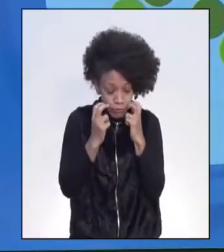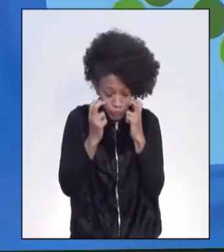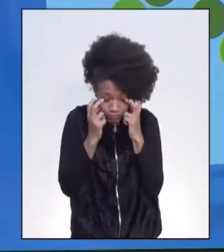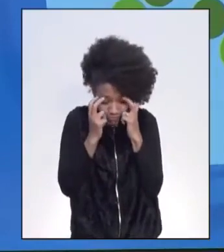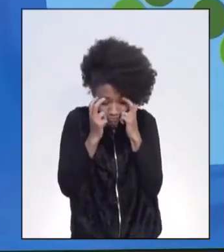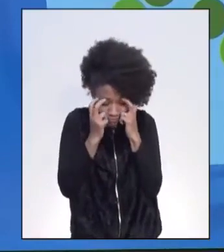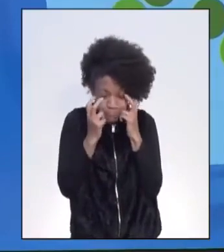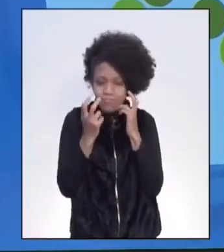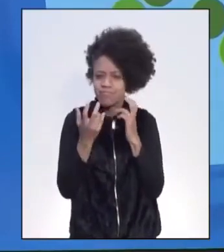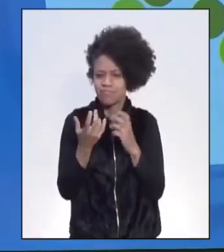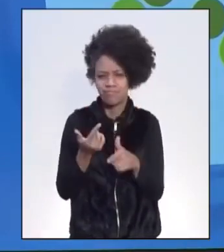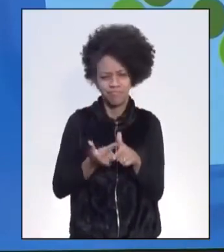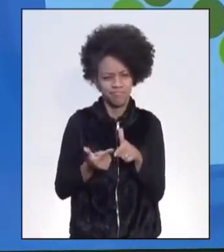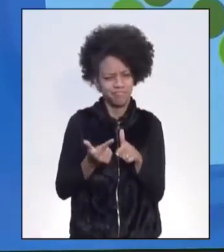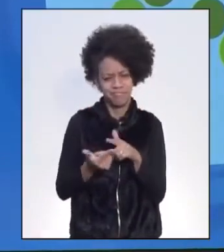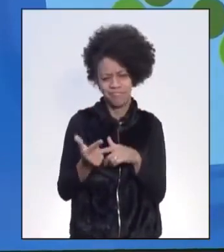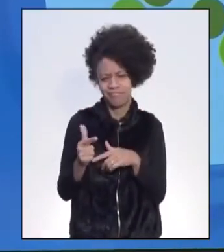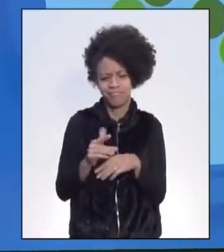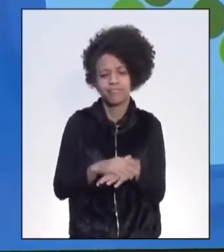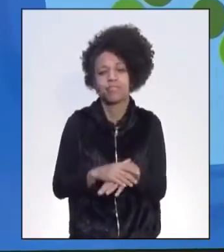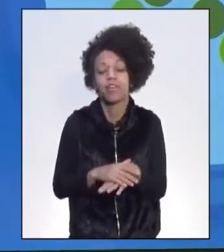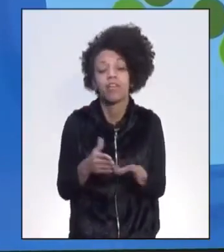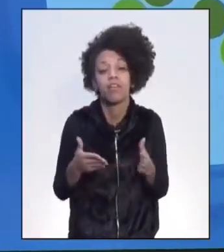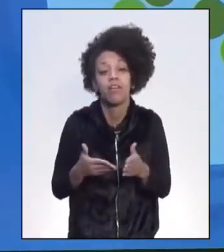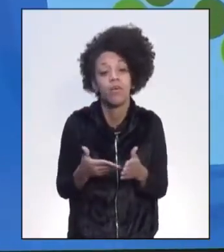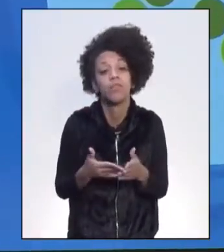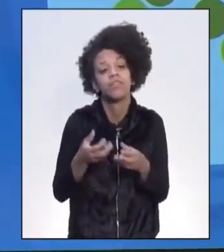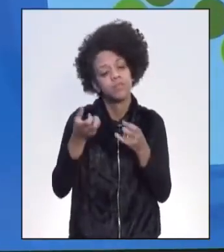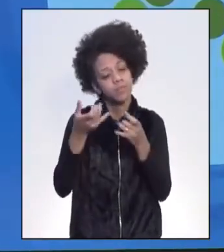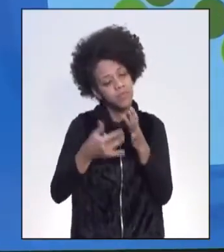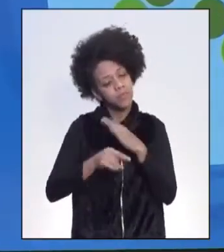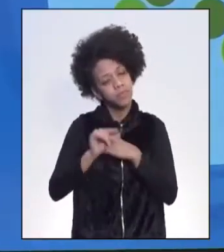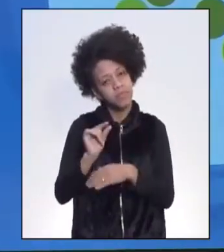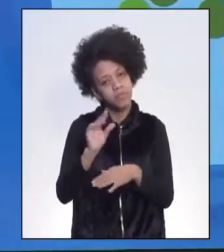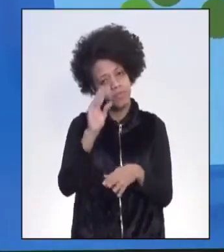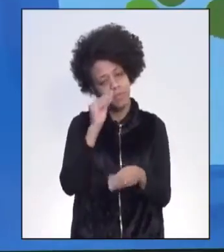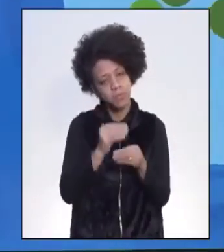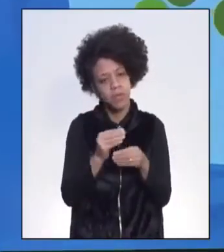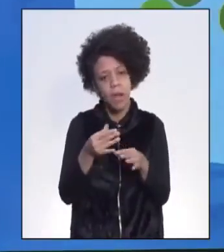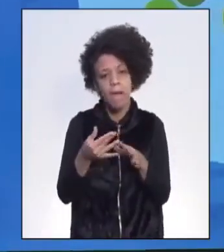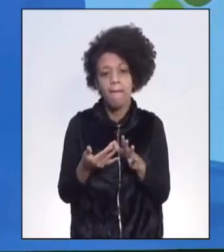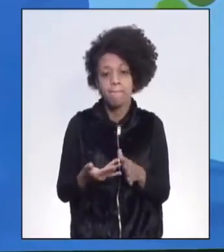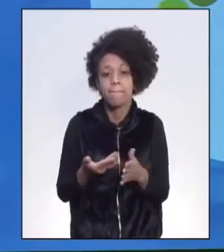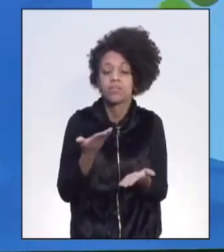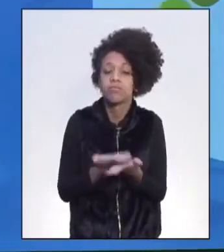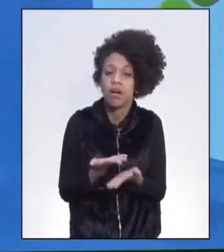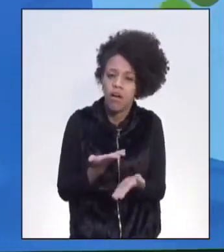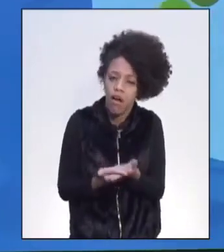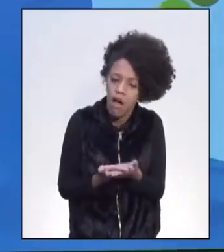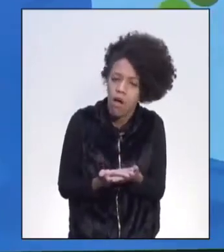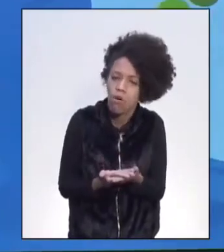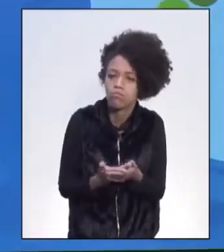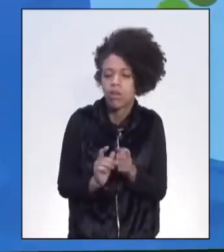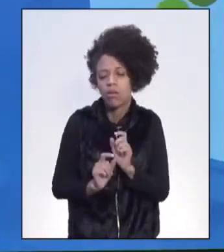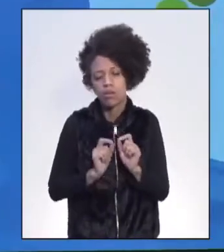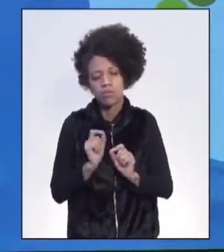envergonhados, né? Não tem problema. Hoje a gente vai falar mais um pouquinho, mas a gente vai falar mais no formato de aula, tá? Uma